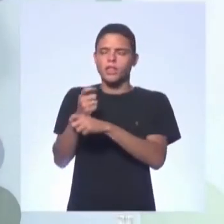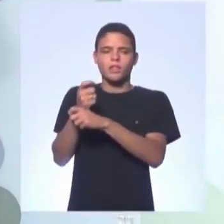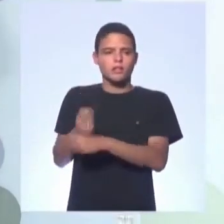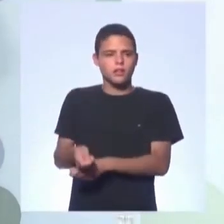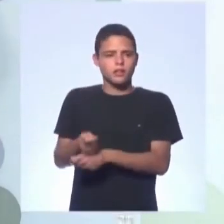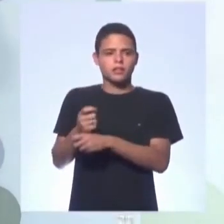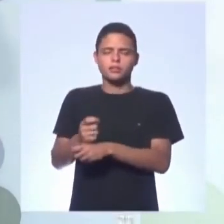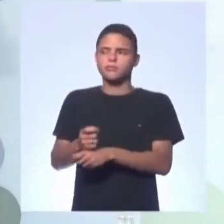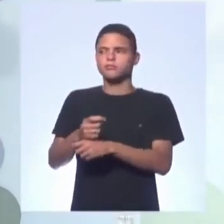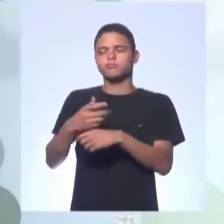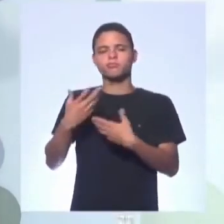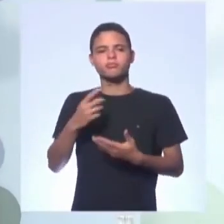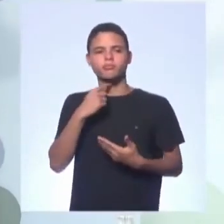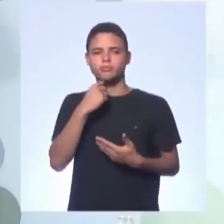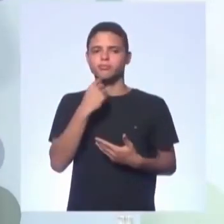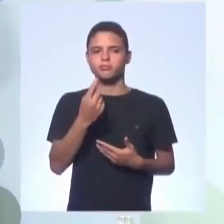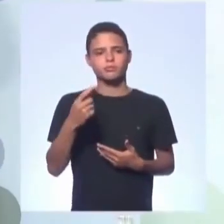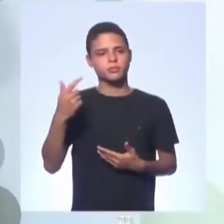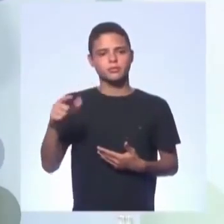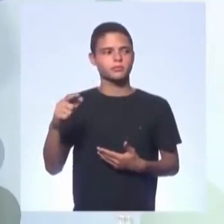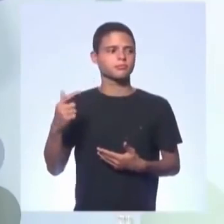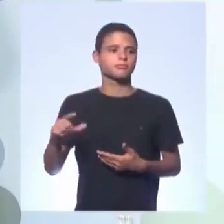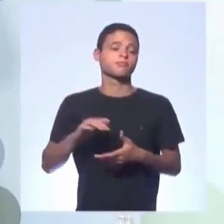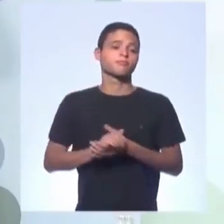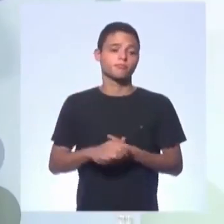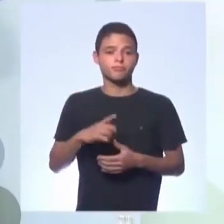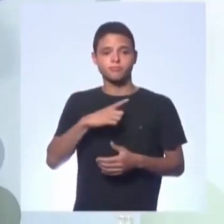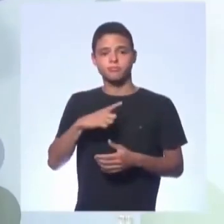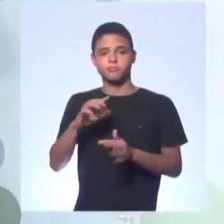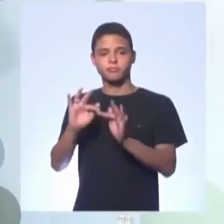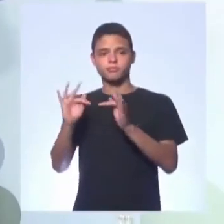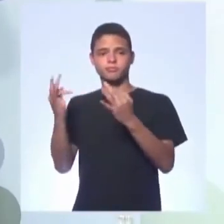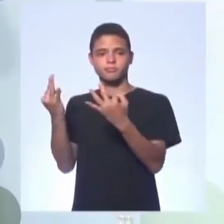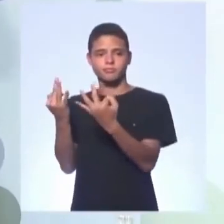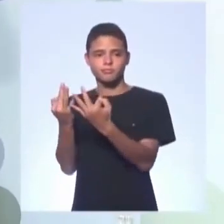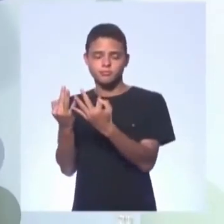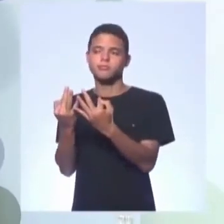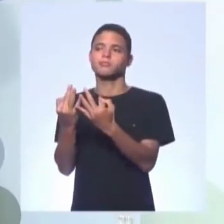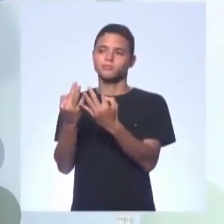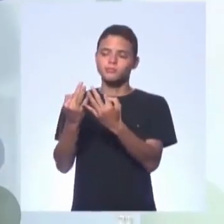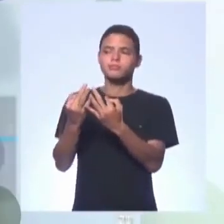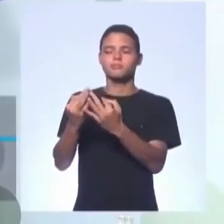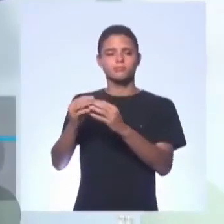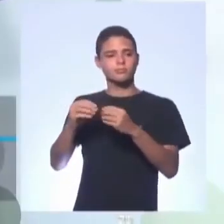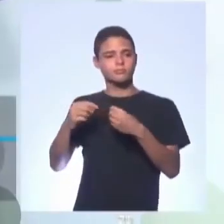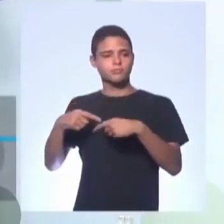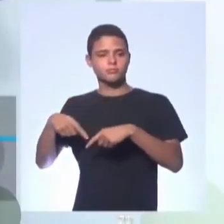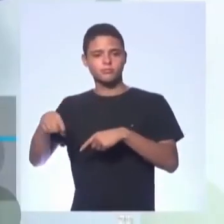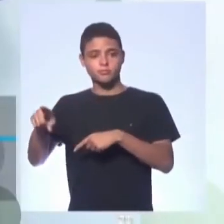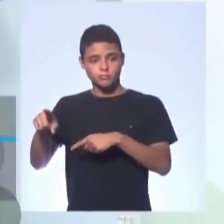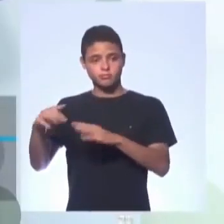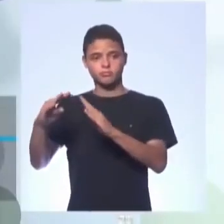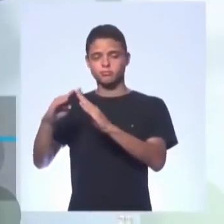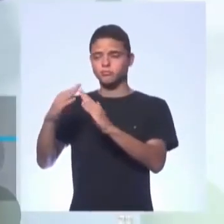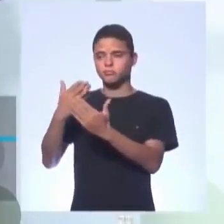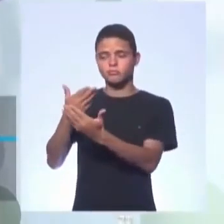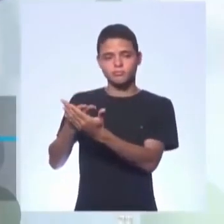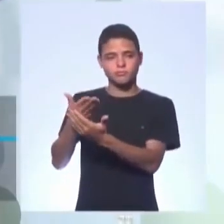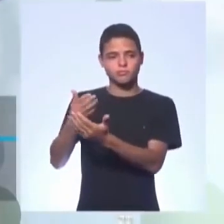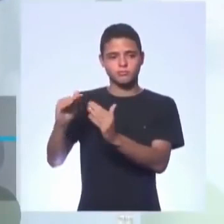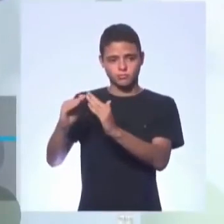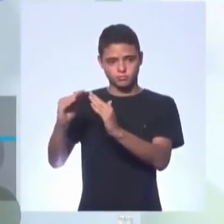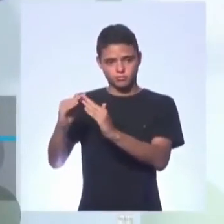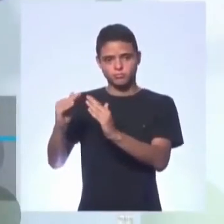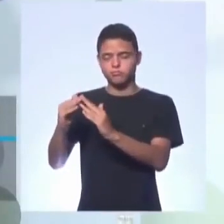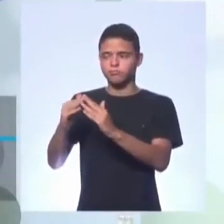construções. O problema é que famílias acabam, né, morando numa casa, a casa fica apertada, então não tem como ir,